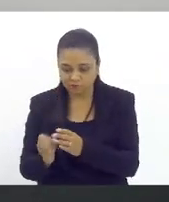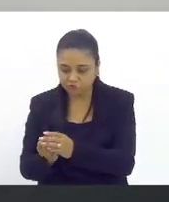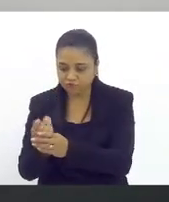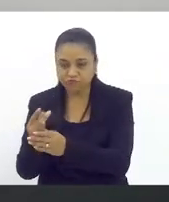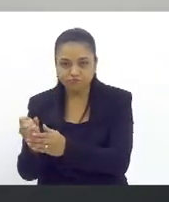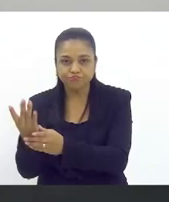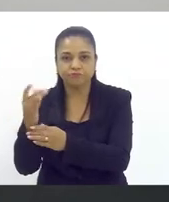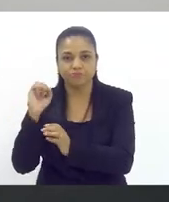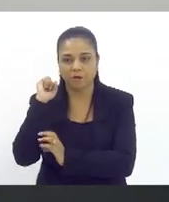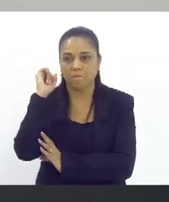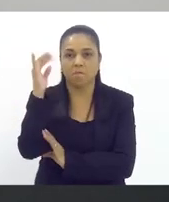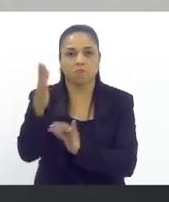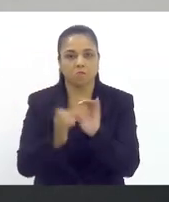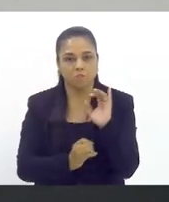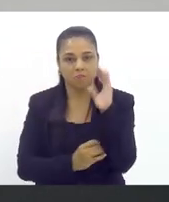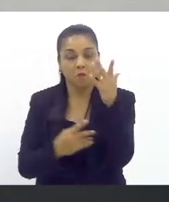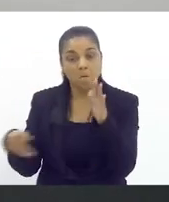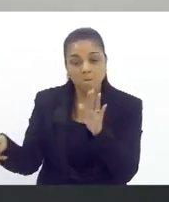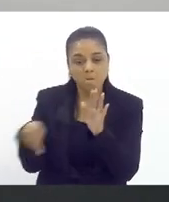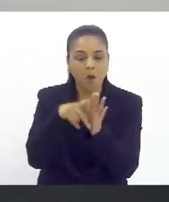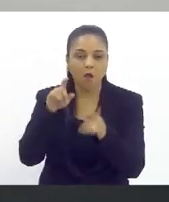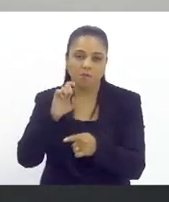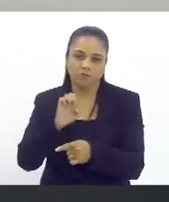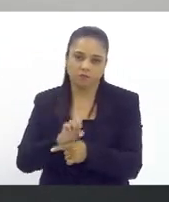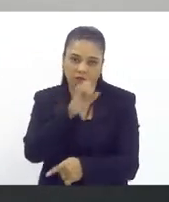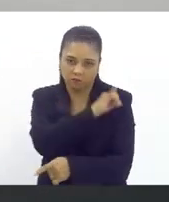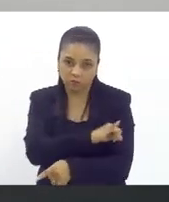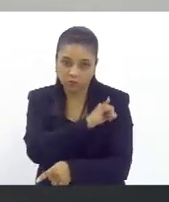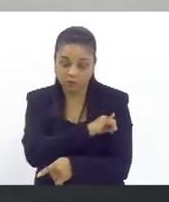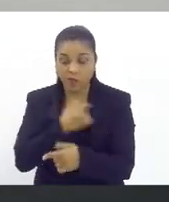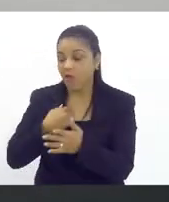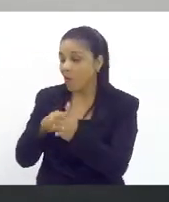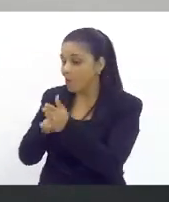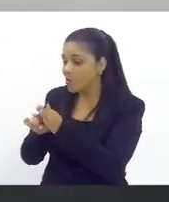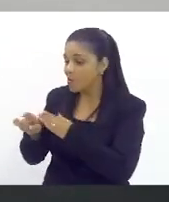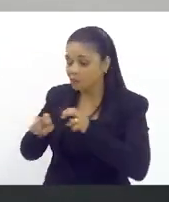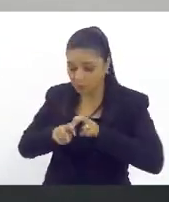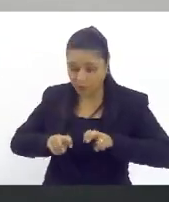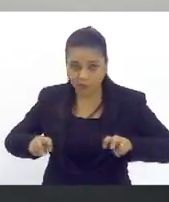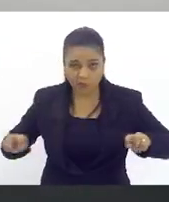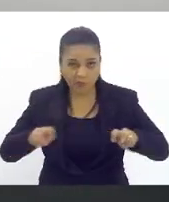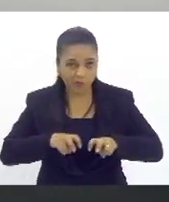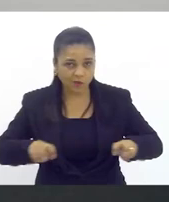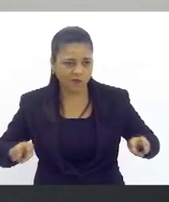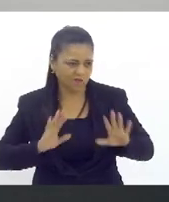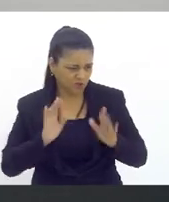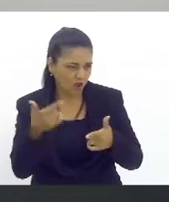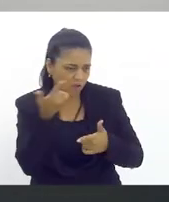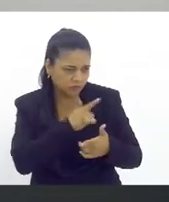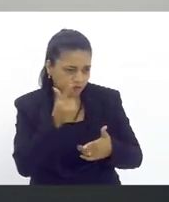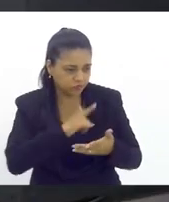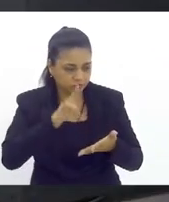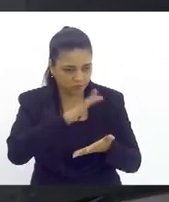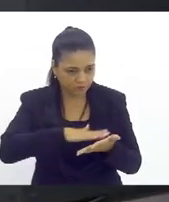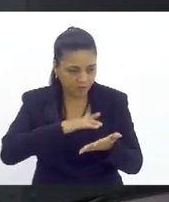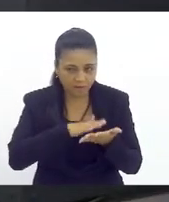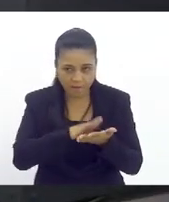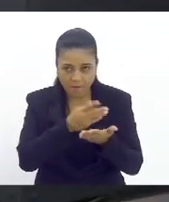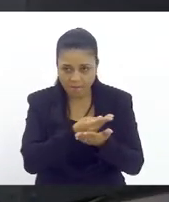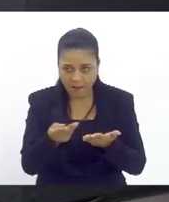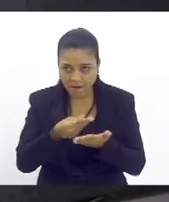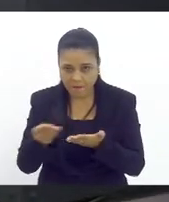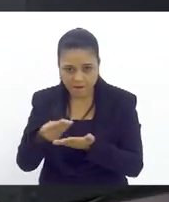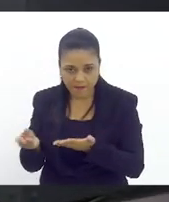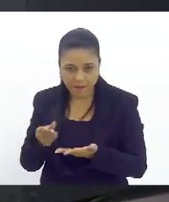então eu pergunto para o pessoal da mesa todos vocês já ganharam então todos já ganharam isso eu não